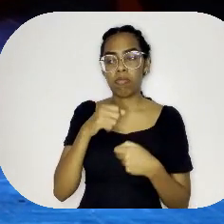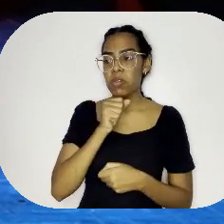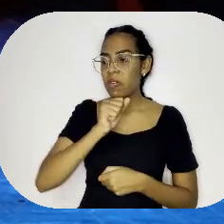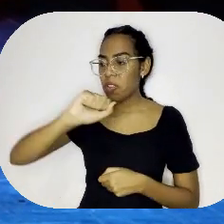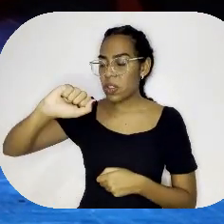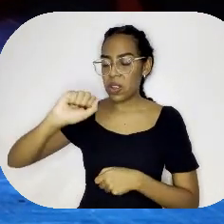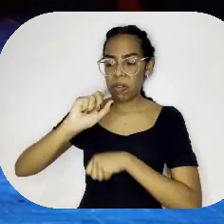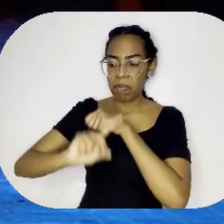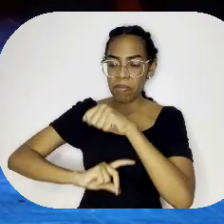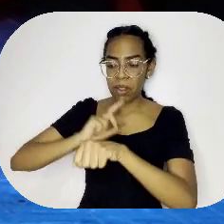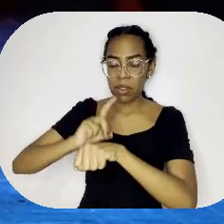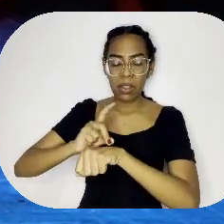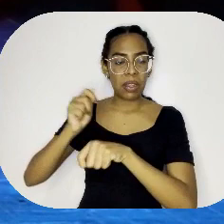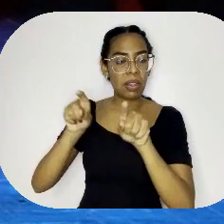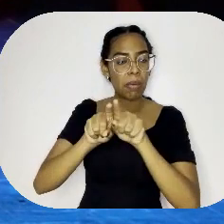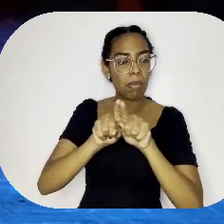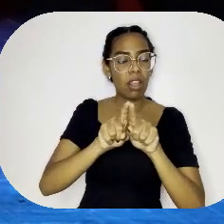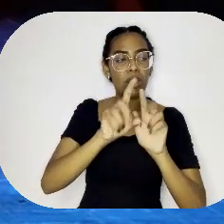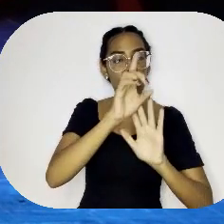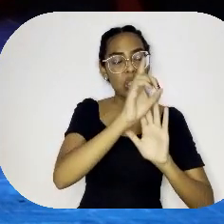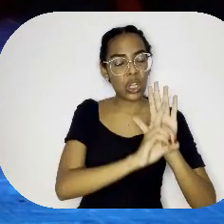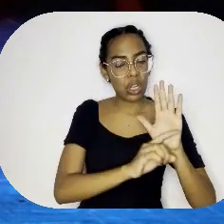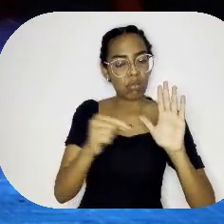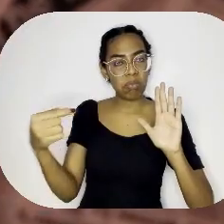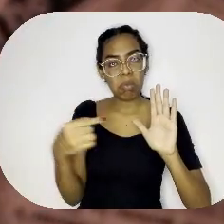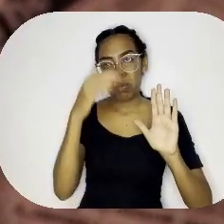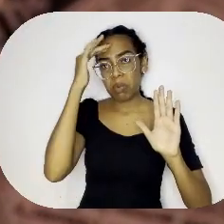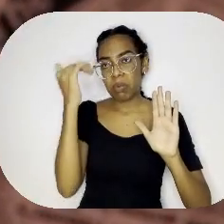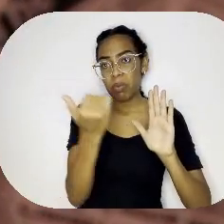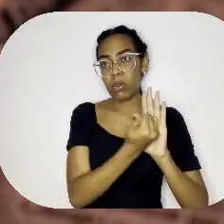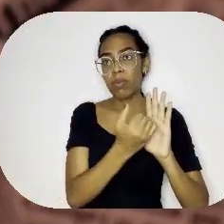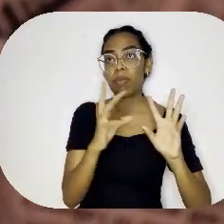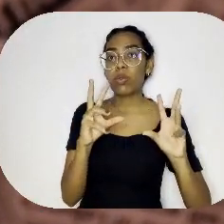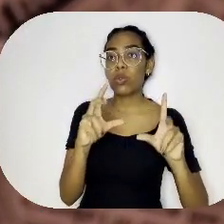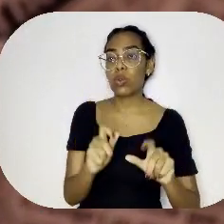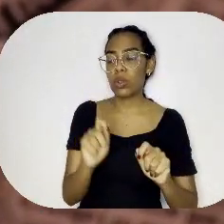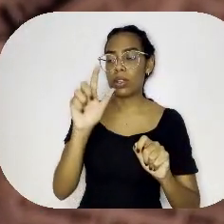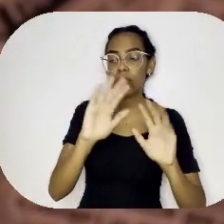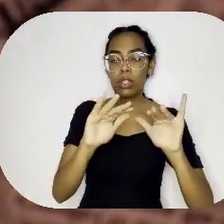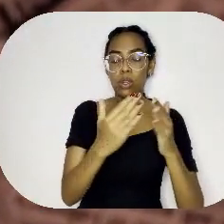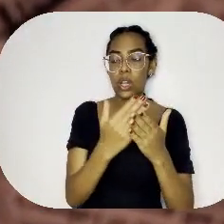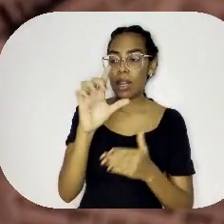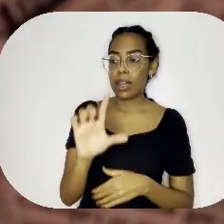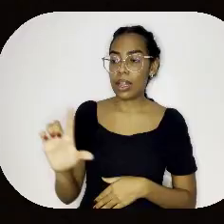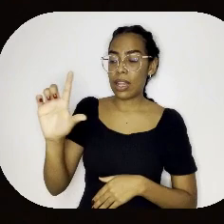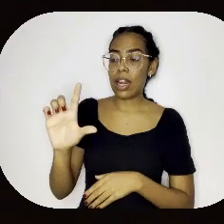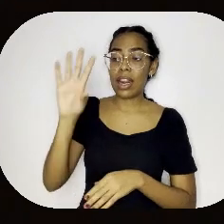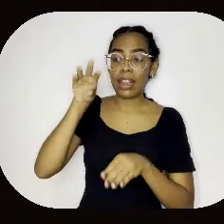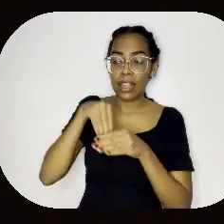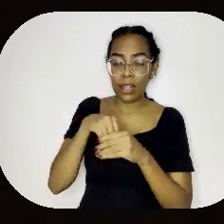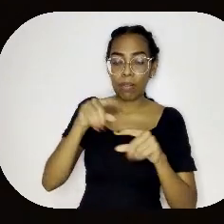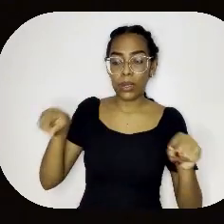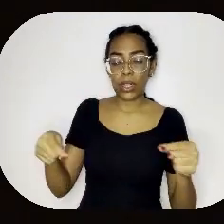nacionalidade, né? Esse sentimento de propriedade, de defesa à pátria, aos nossos direitos, todas elas